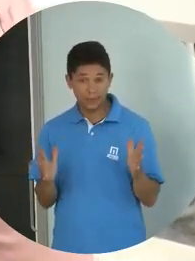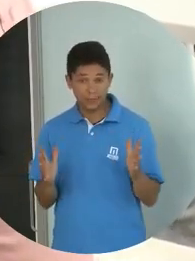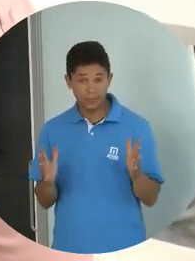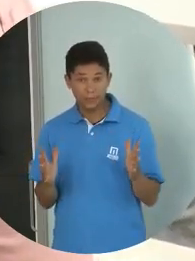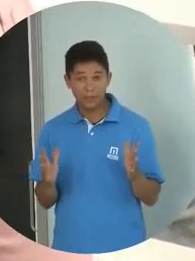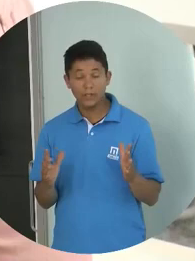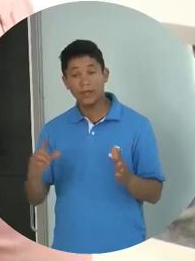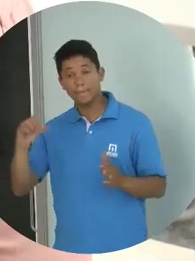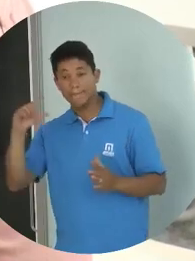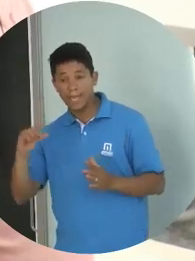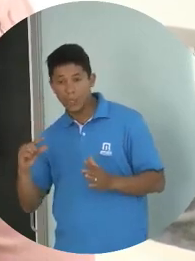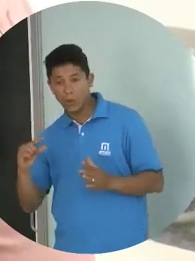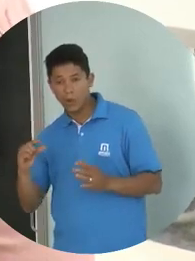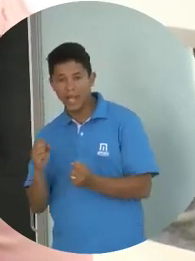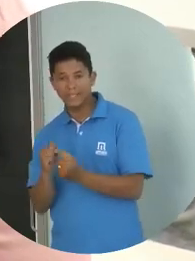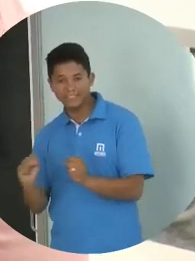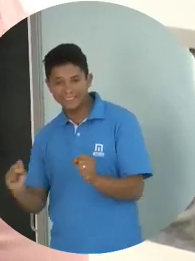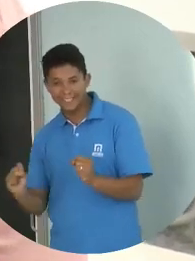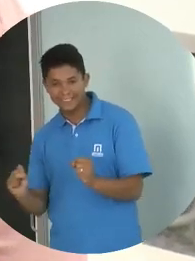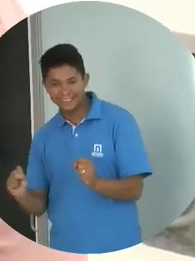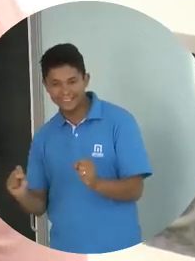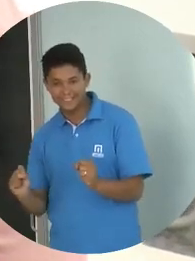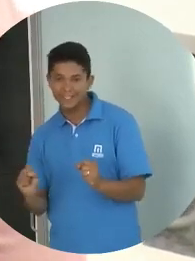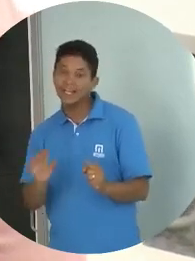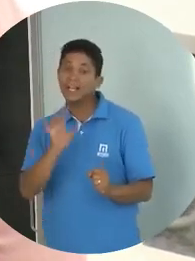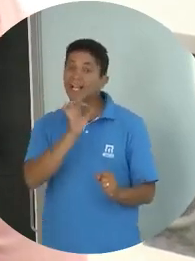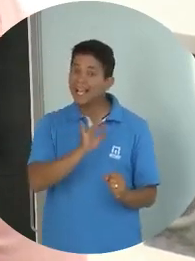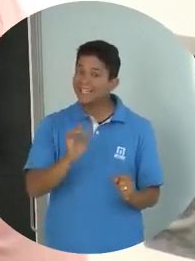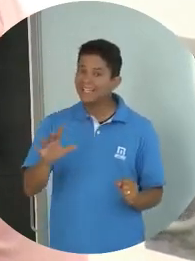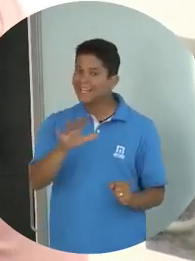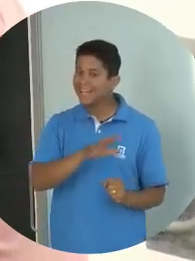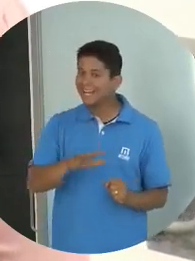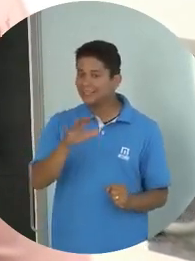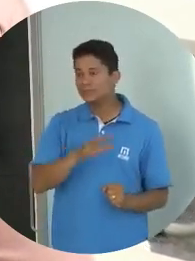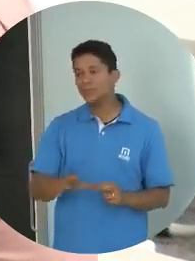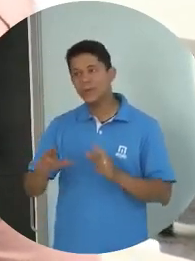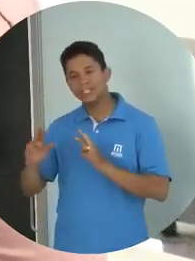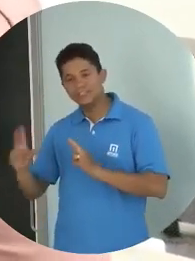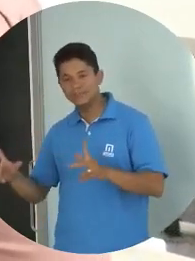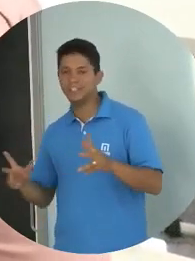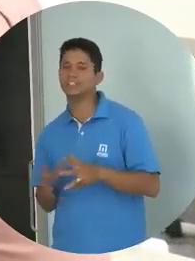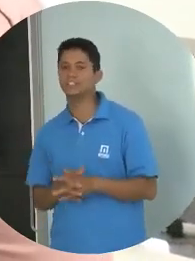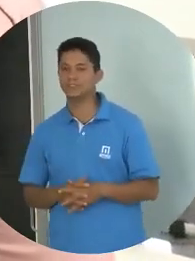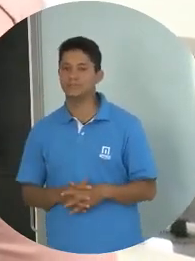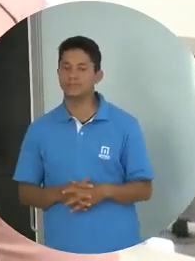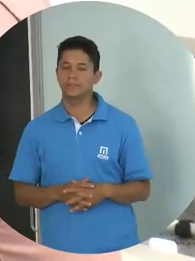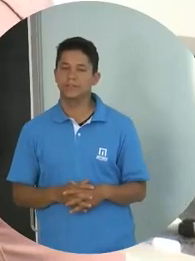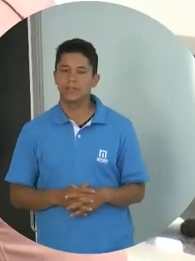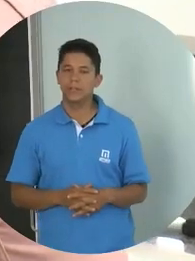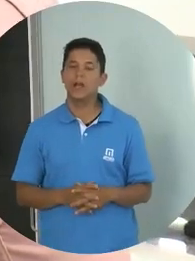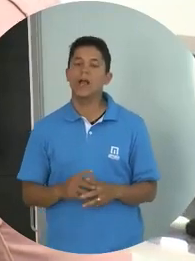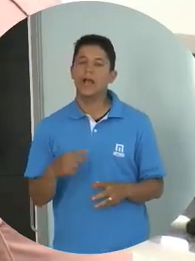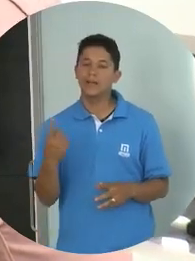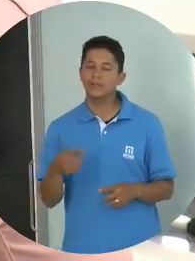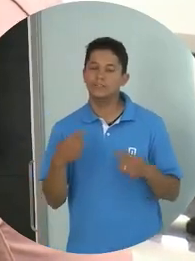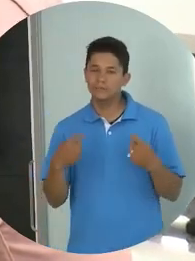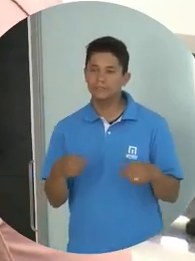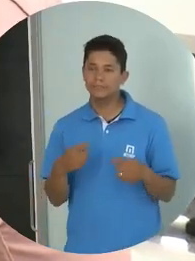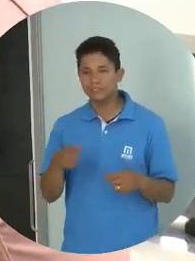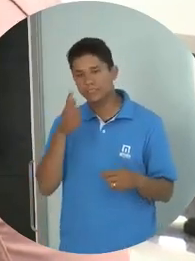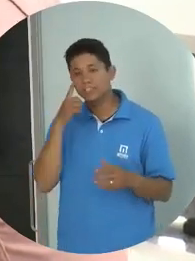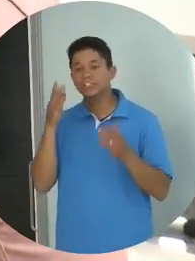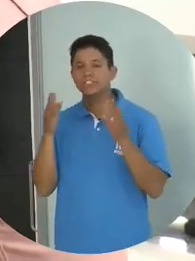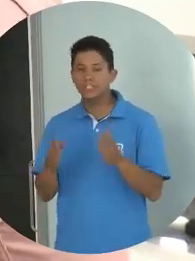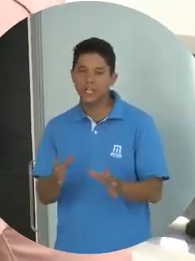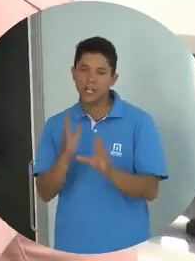resistência. Então, cada caso é um caso. Tem locais que precisam de uma resistência maior, tem local que precisa de uma resistência menor. E aí a gente chega no cálculo